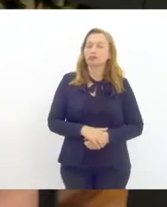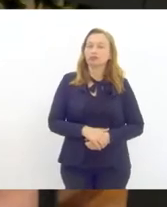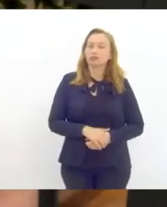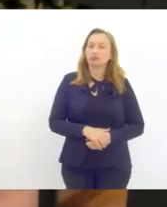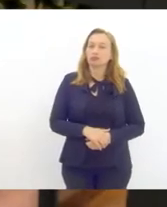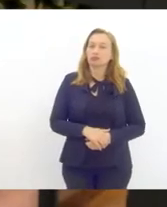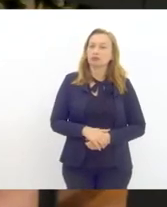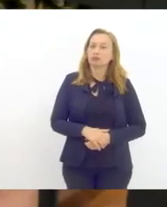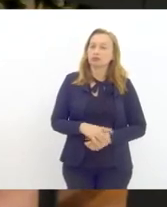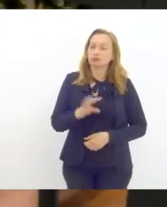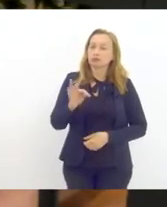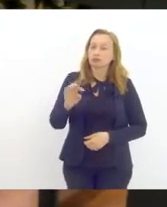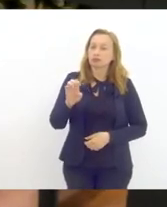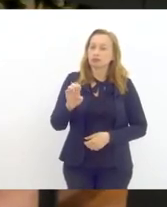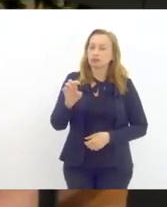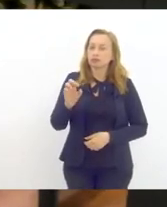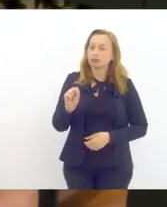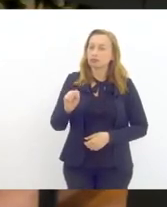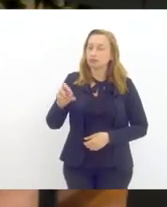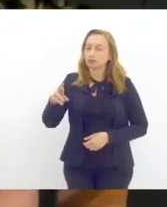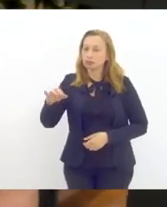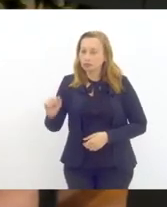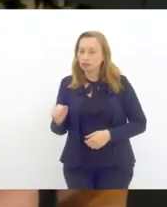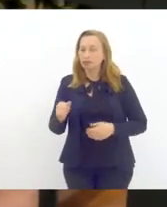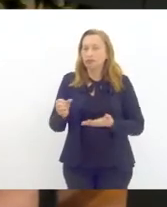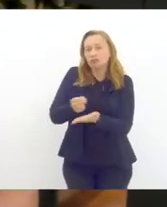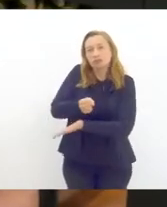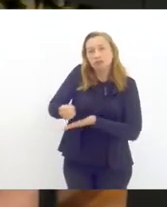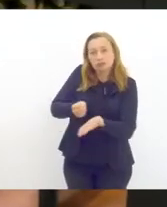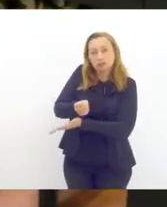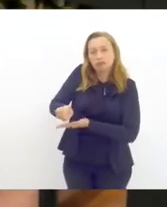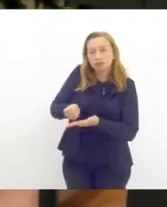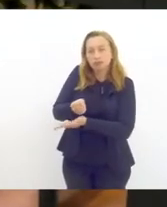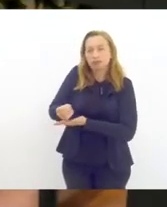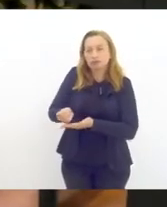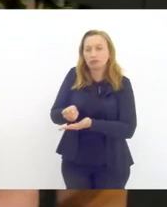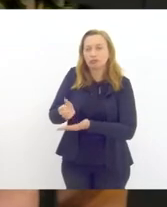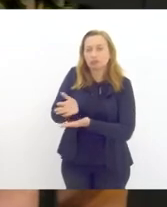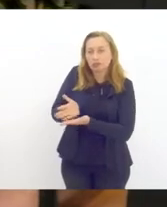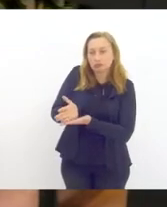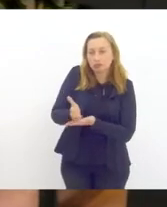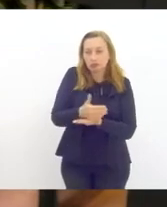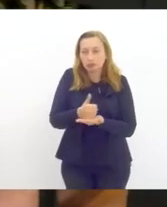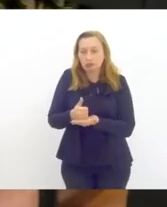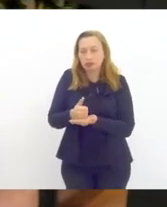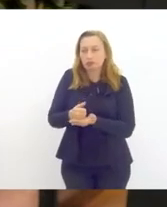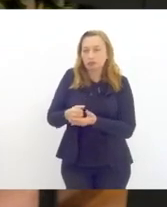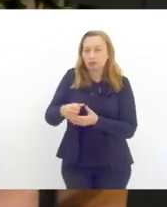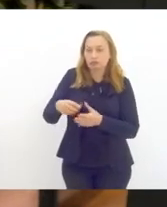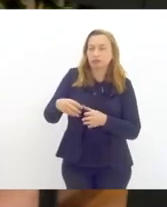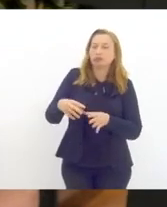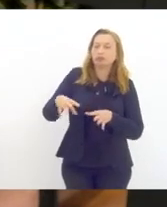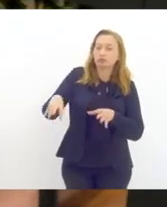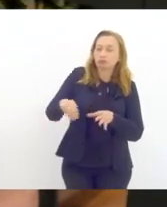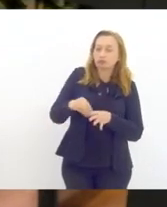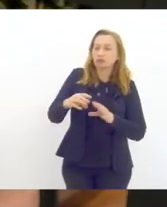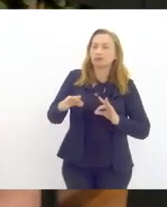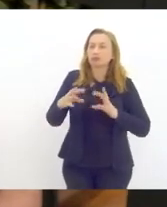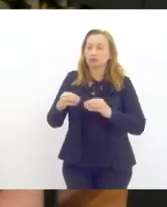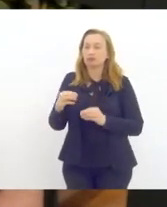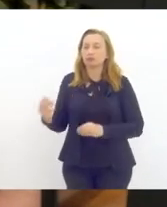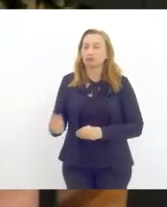do Tesouro fará com base nas previsões de arrecadação, a aplicação desses coeficientes a